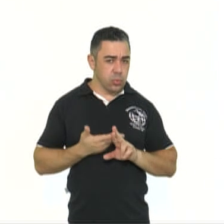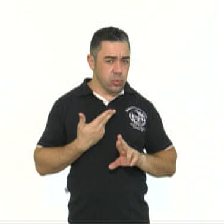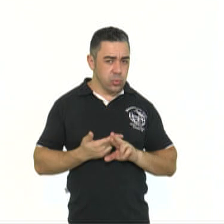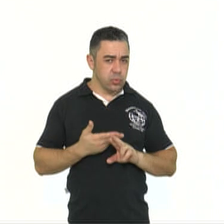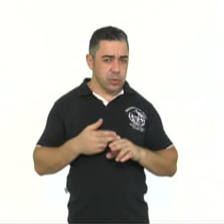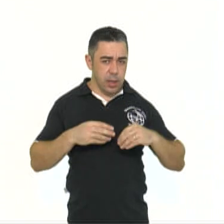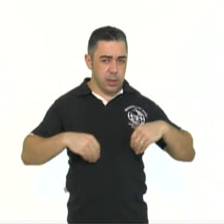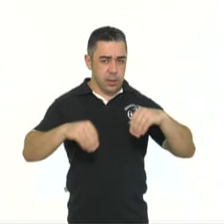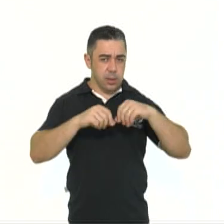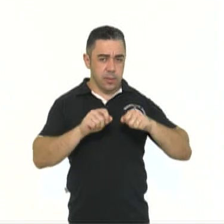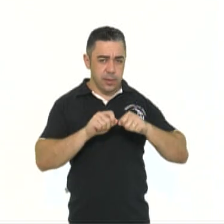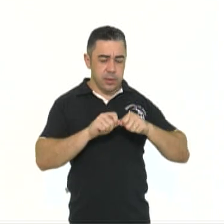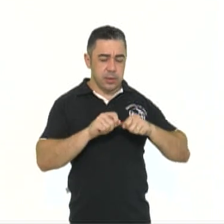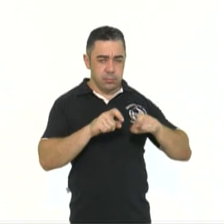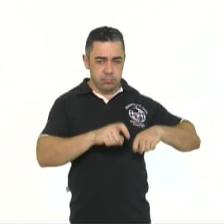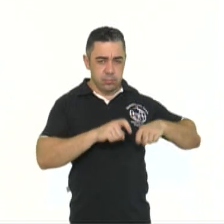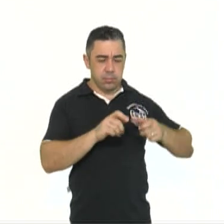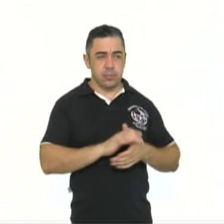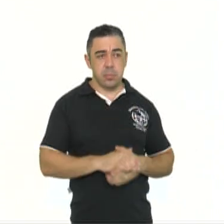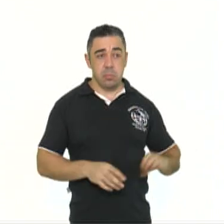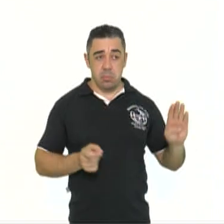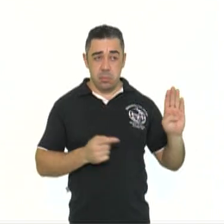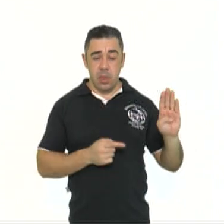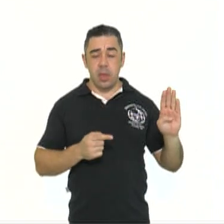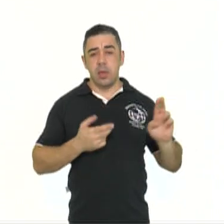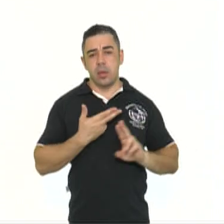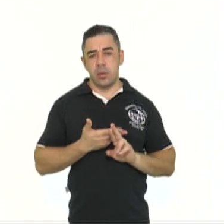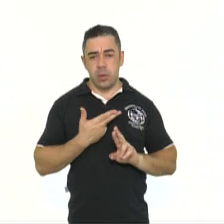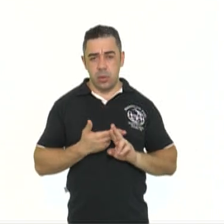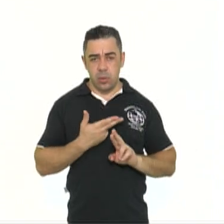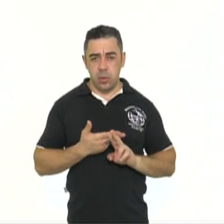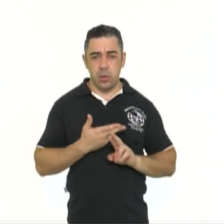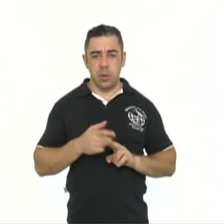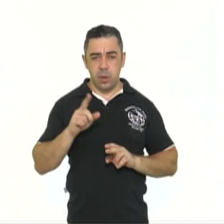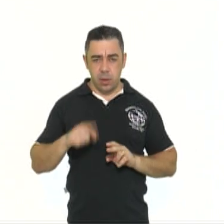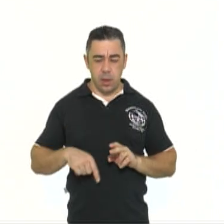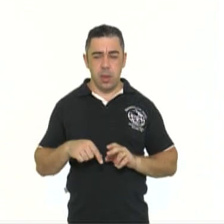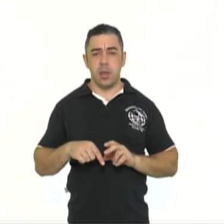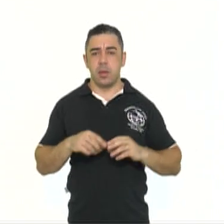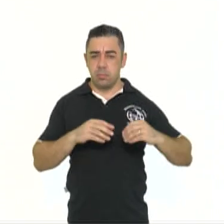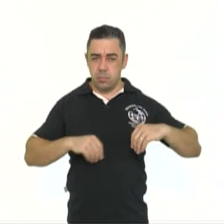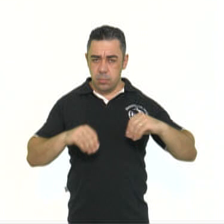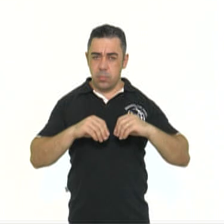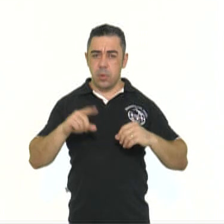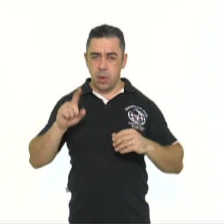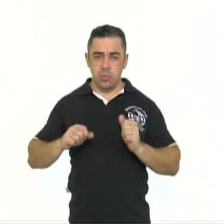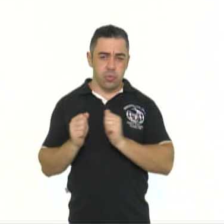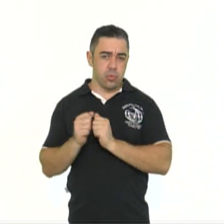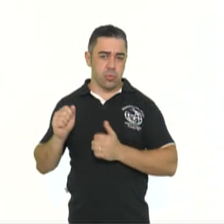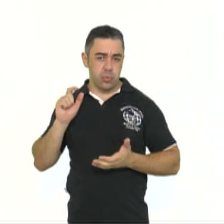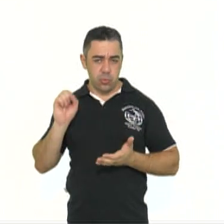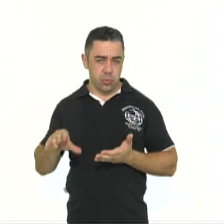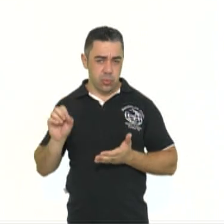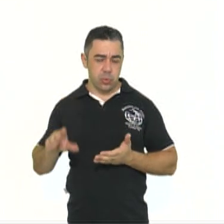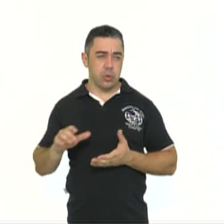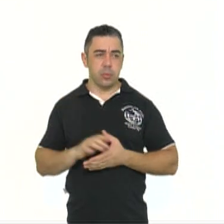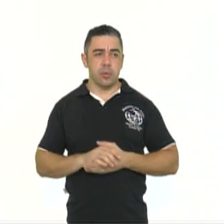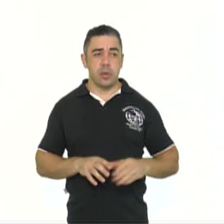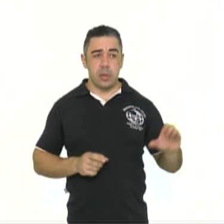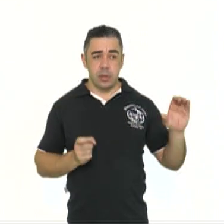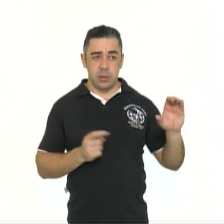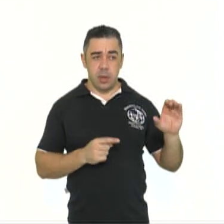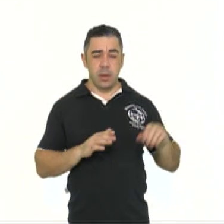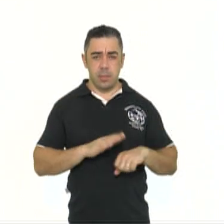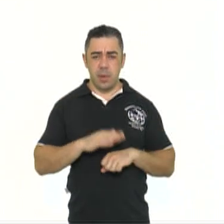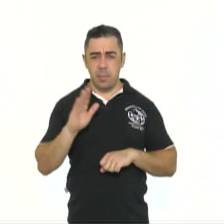na agricultura. B, onde ocorre a eliminação da matéria orgânica presente no lixo. C, é um processo